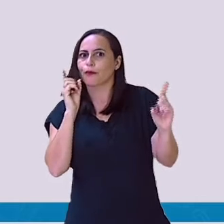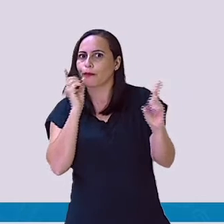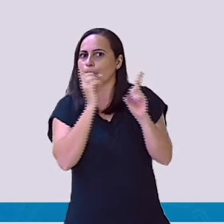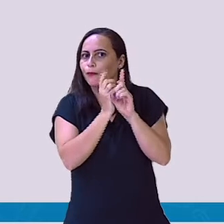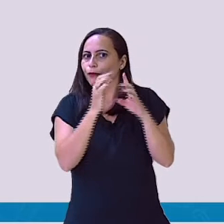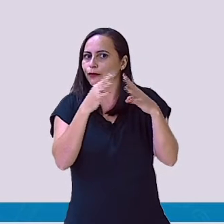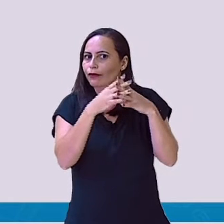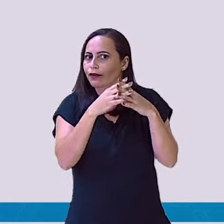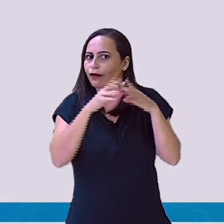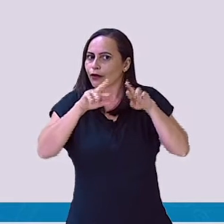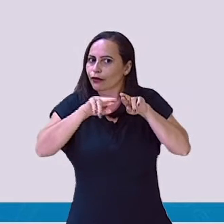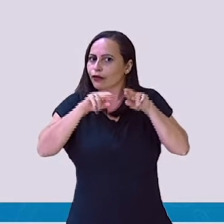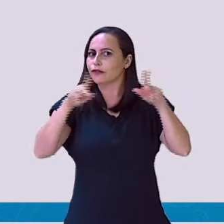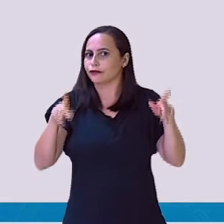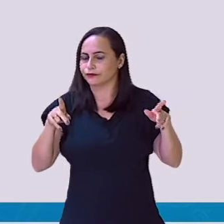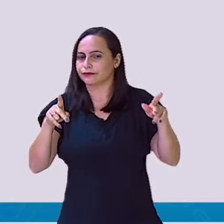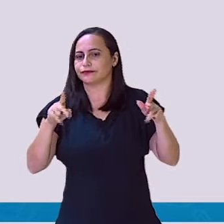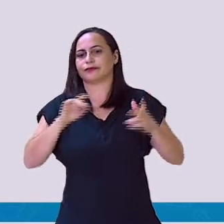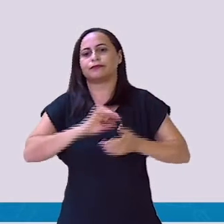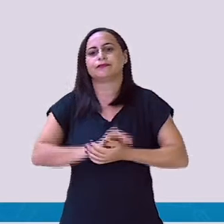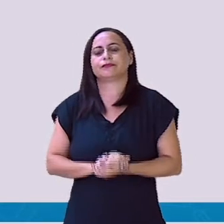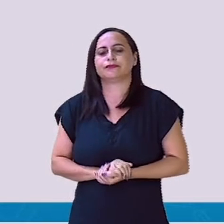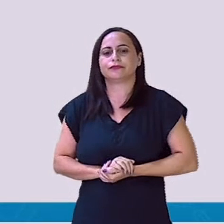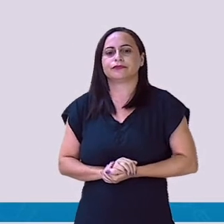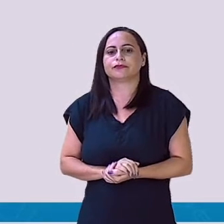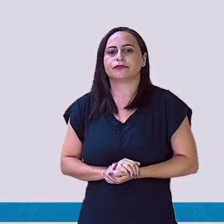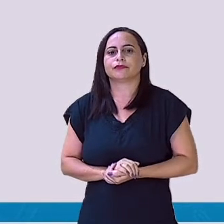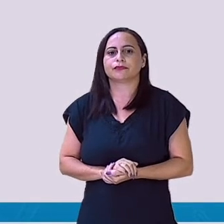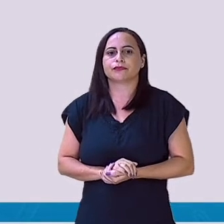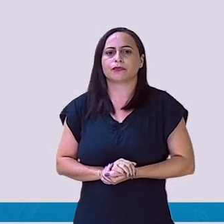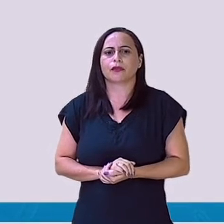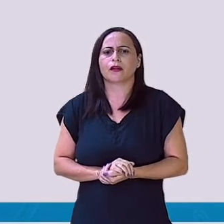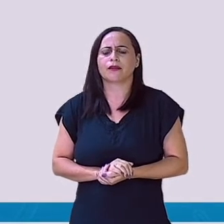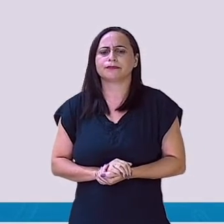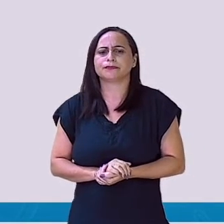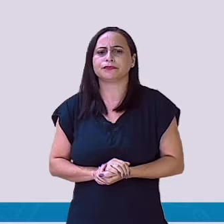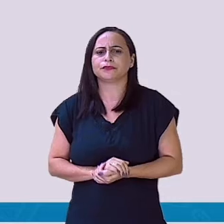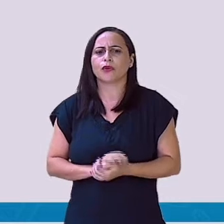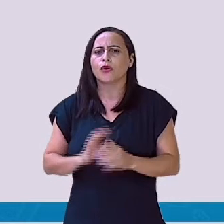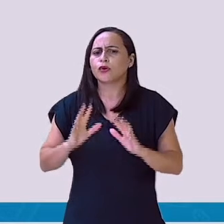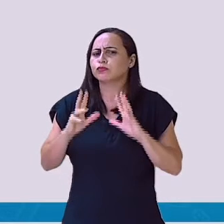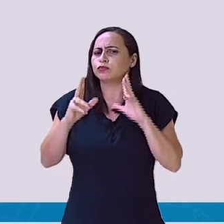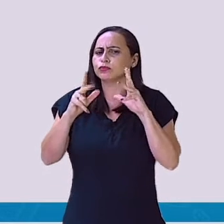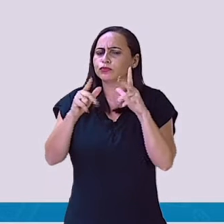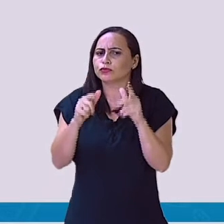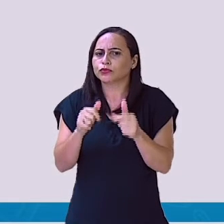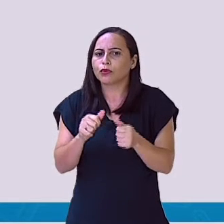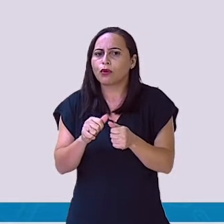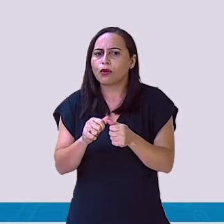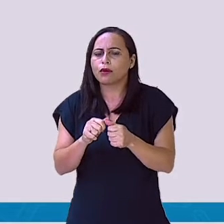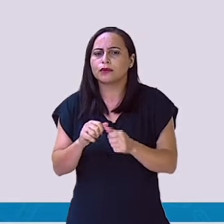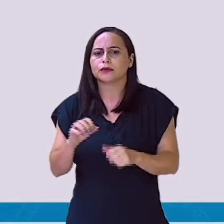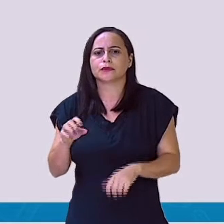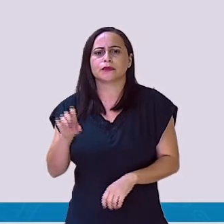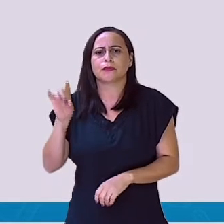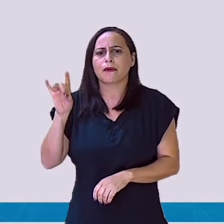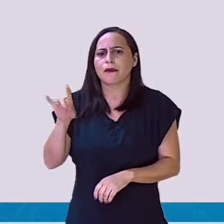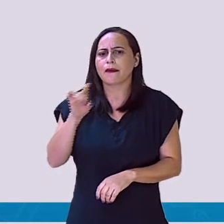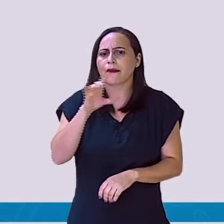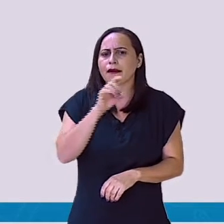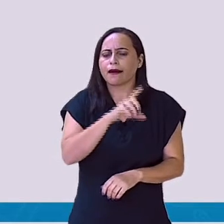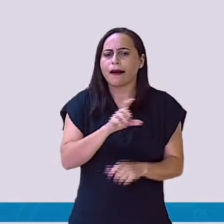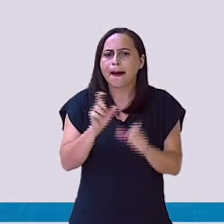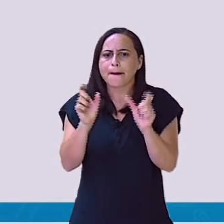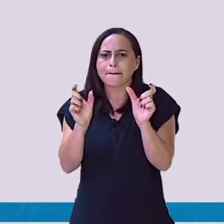para você não confundir mais. De maneira geral, cada fonema é representado na